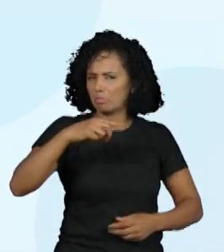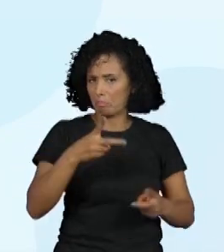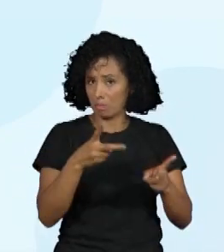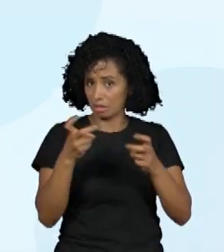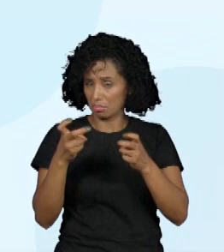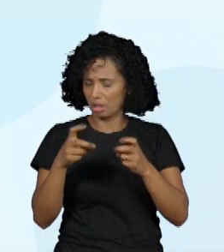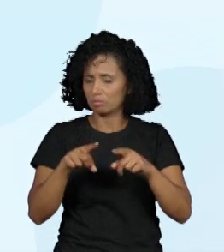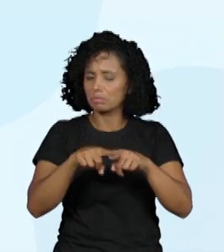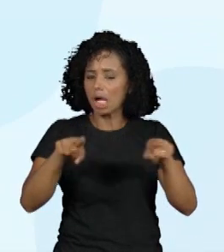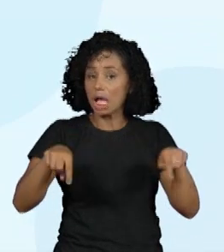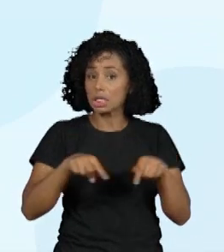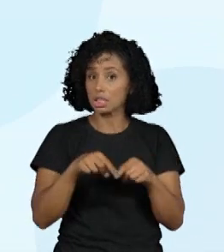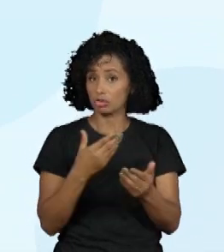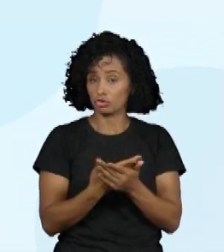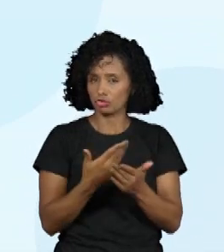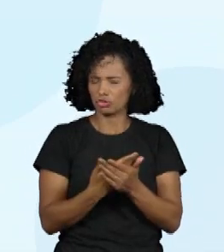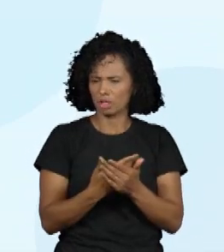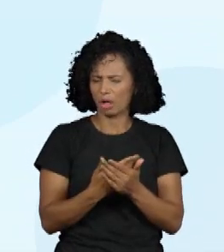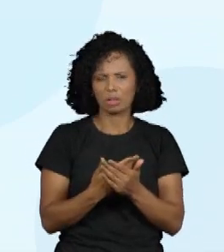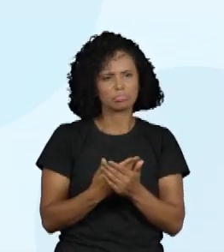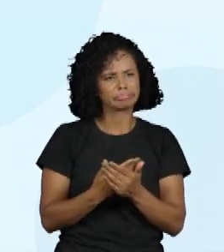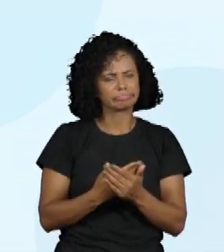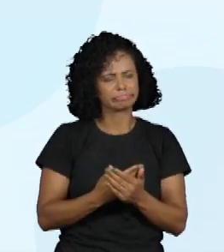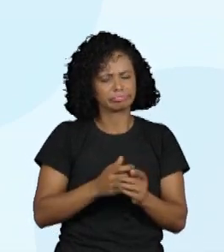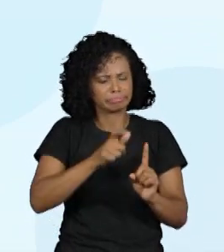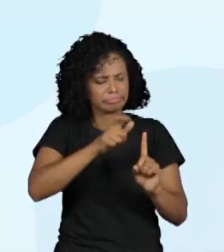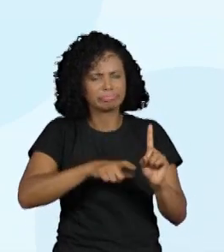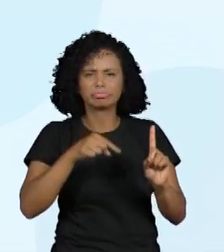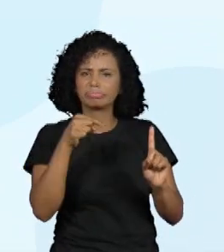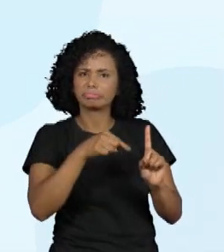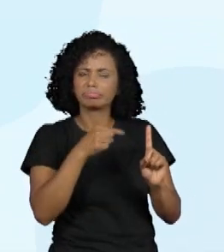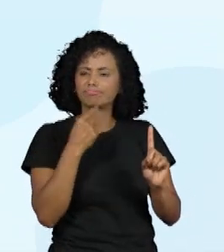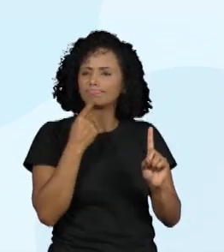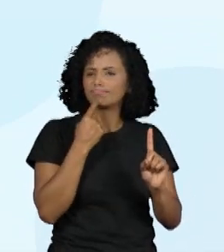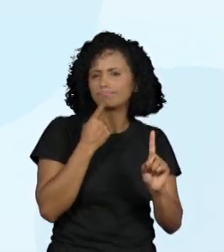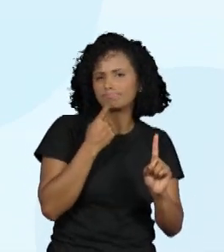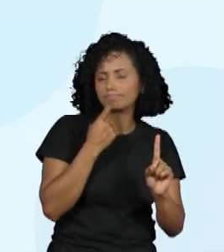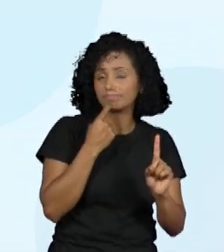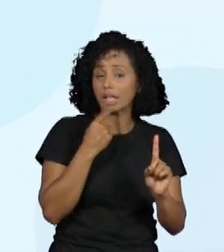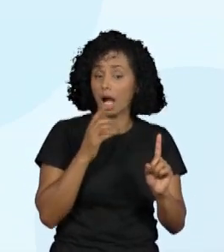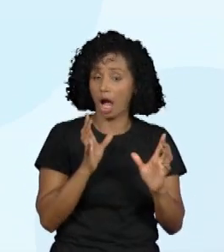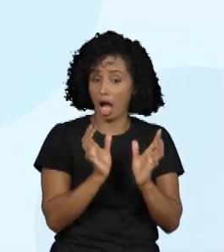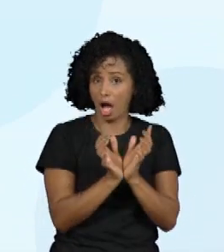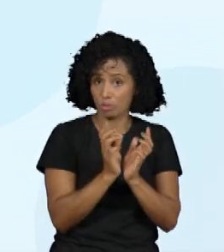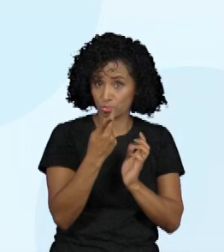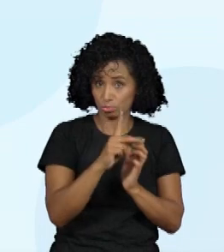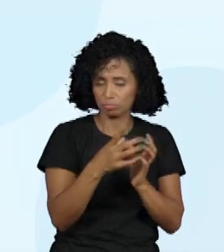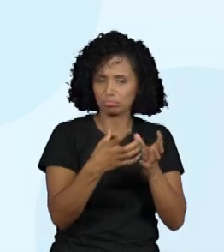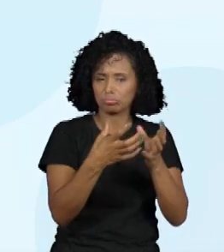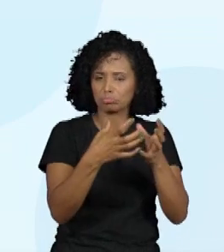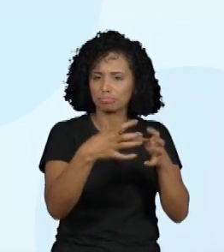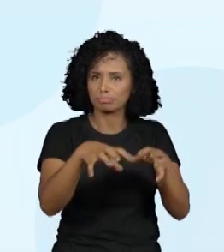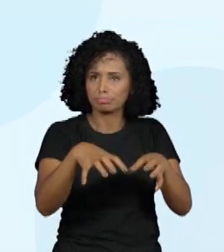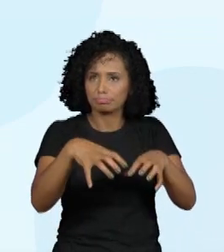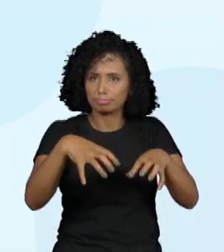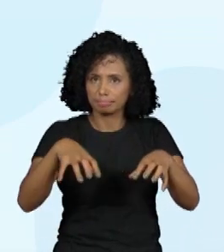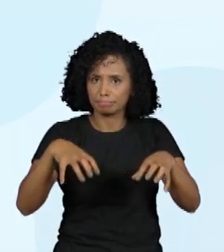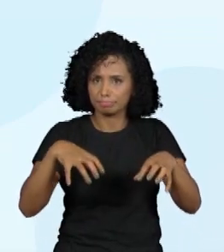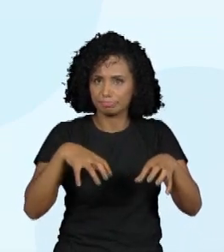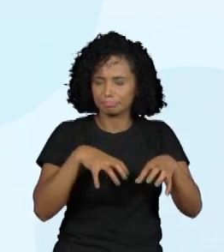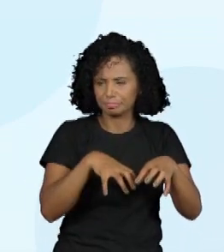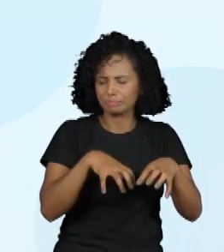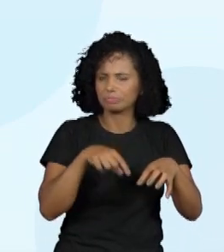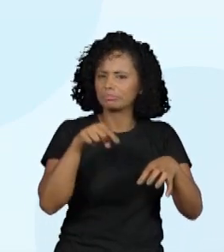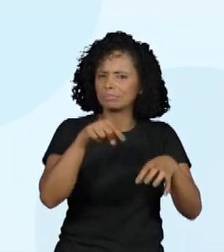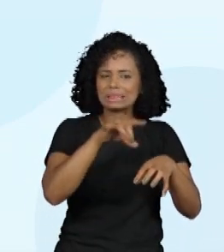na qual Pedro fazia parte, foi dividida ali. A turma dele foi dividida em equipes. E essas equipes foram